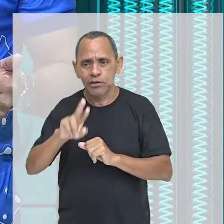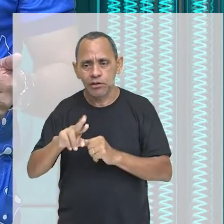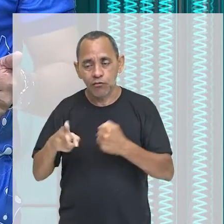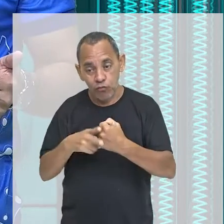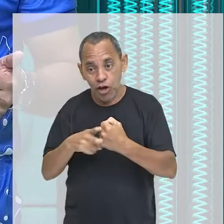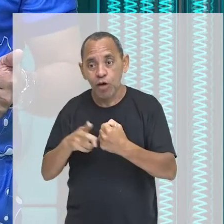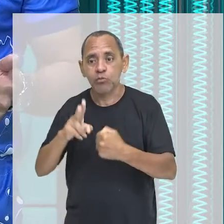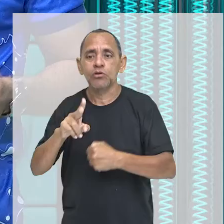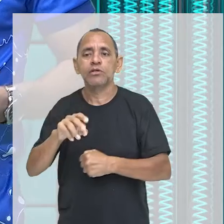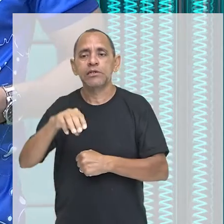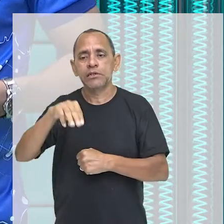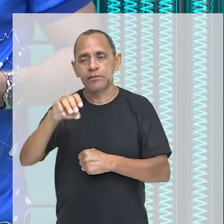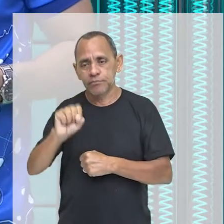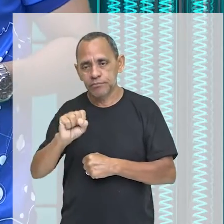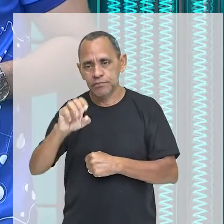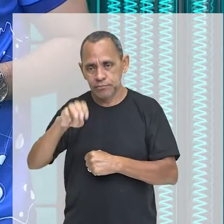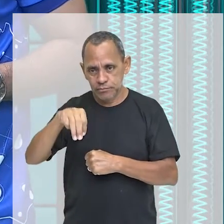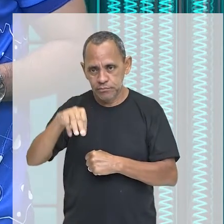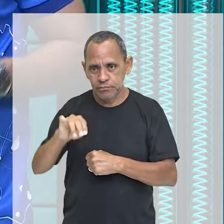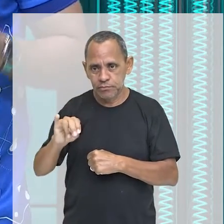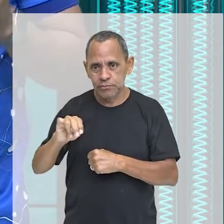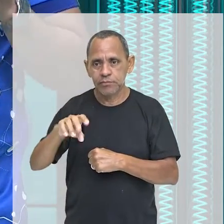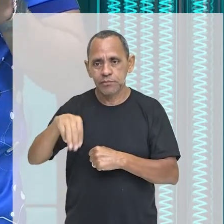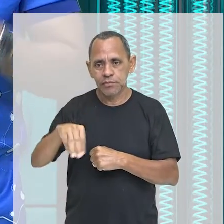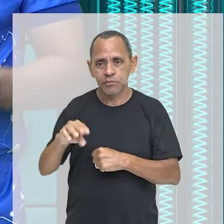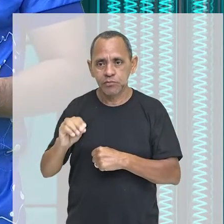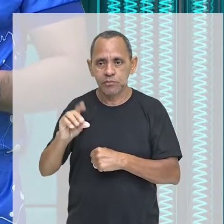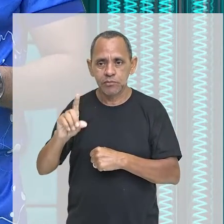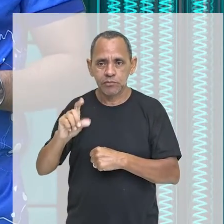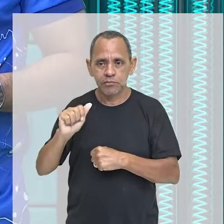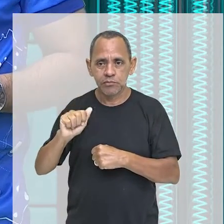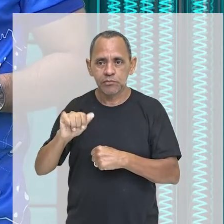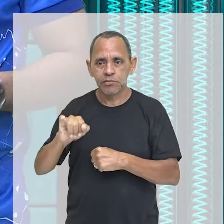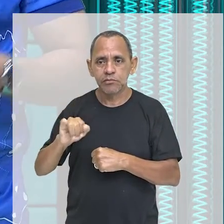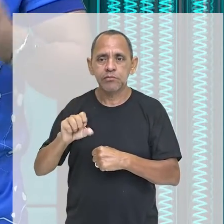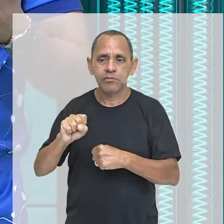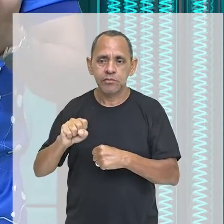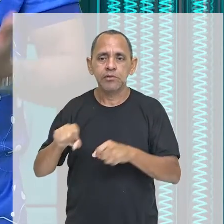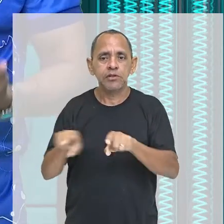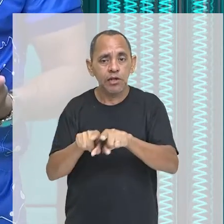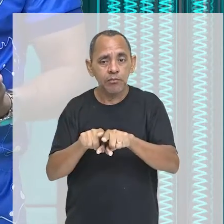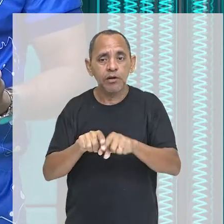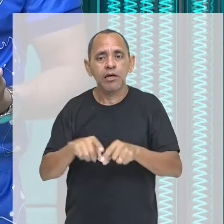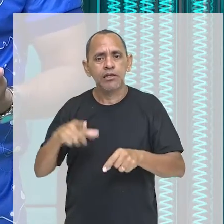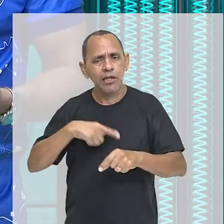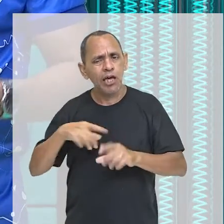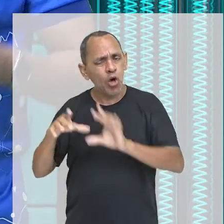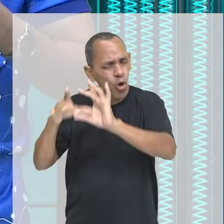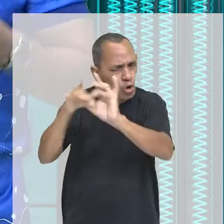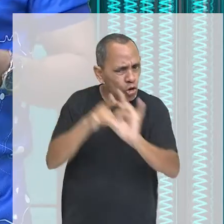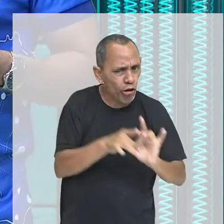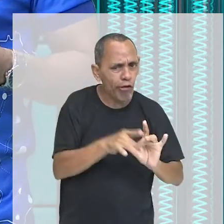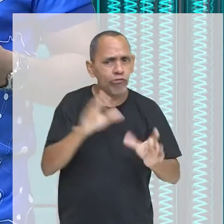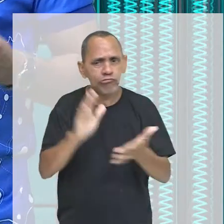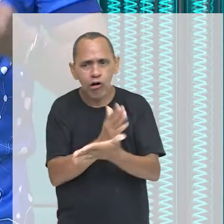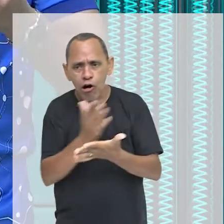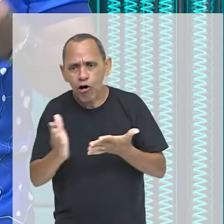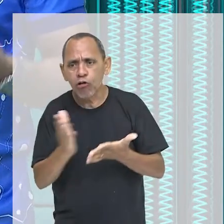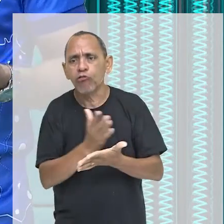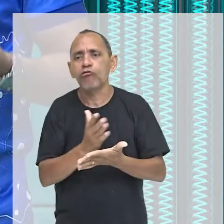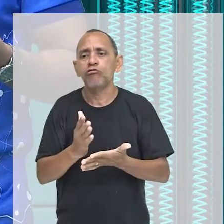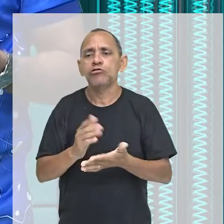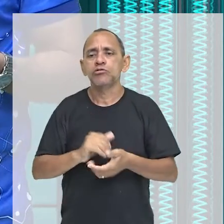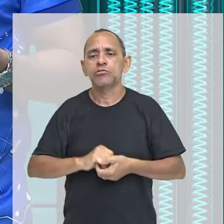verbos normais por vezes, mas em outras vezes eles são verbos modais em alguns contextos. Como ele não